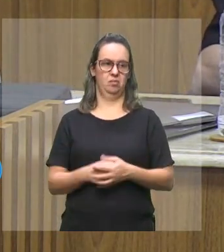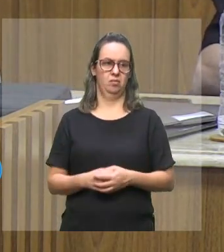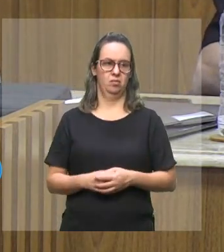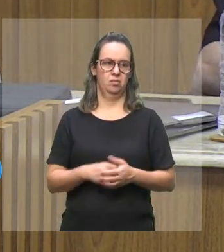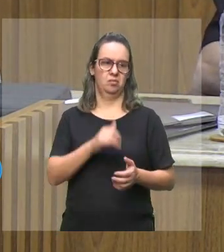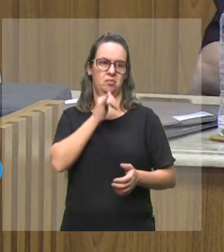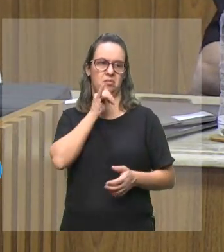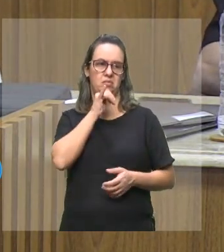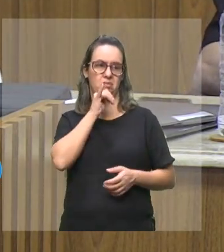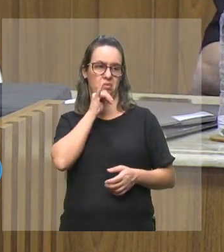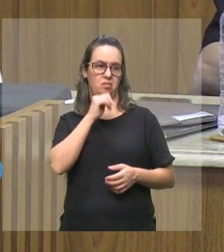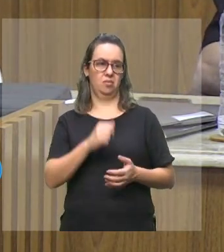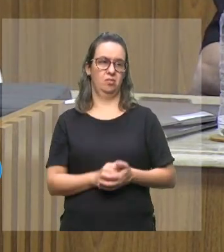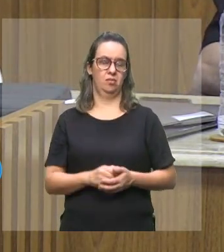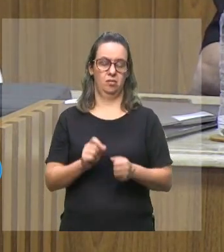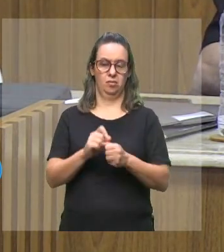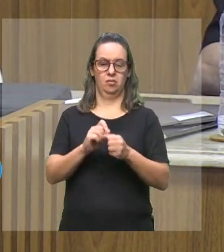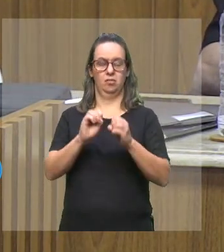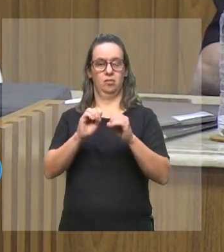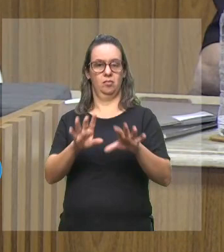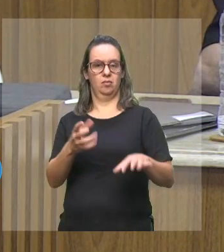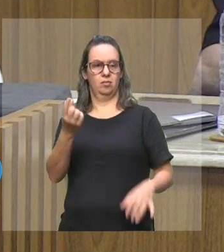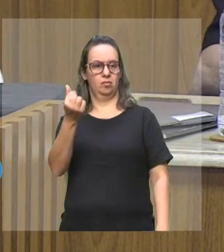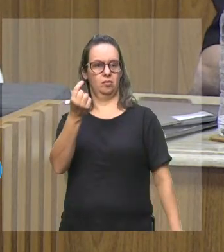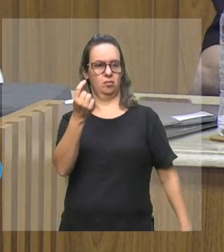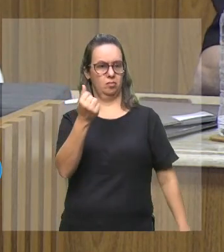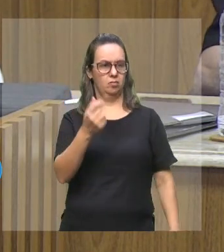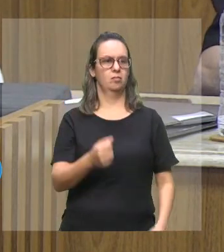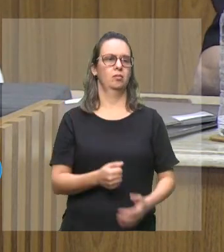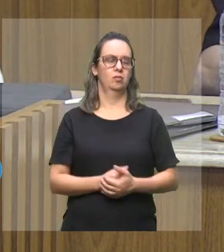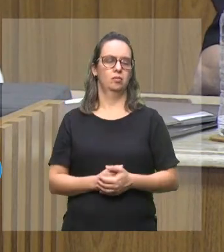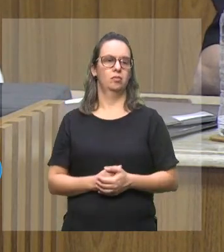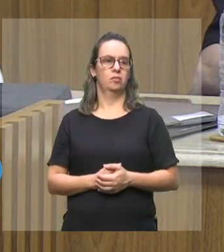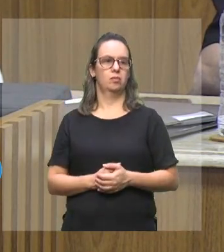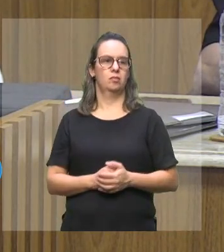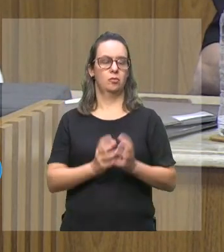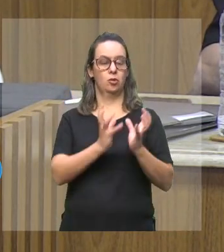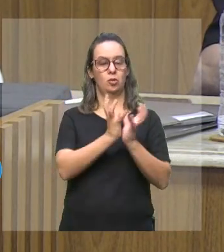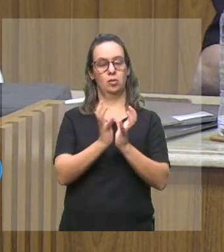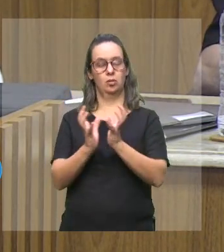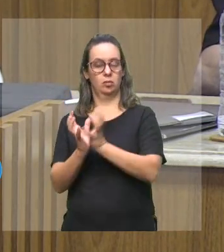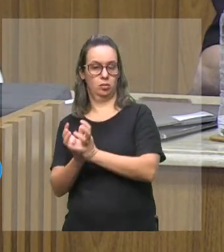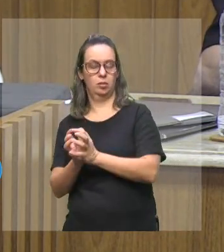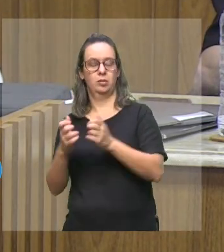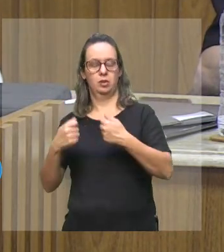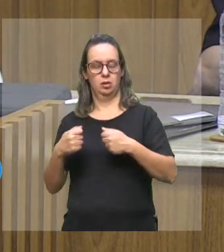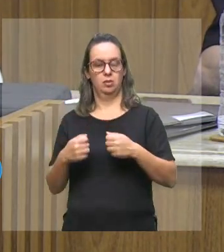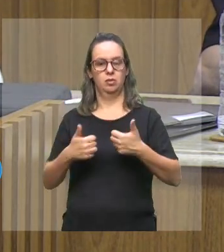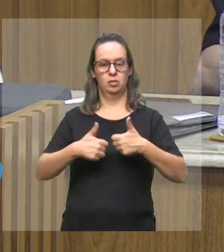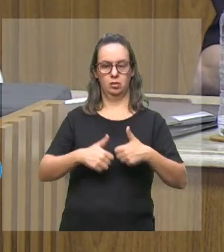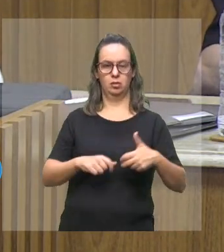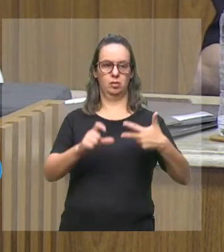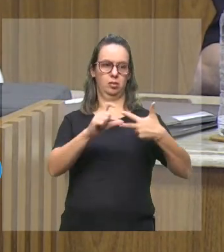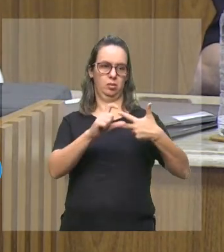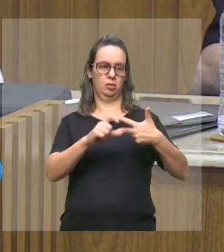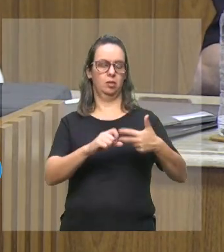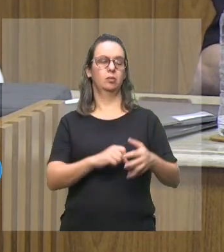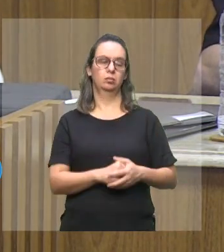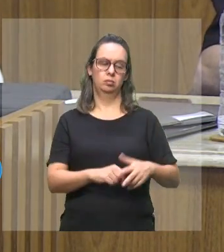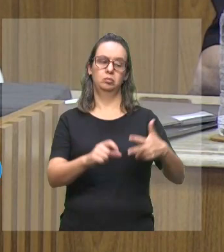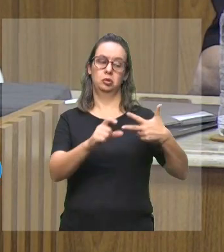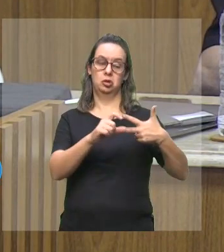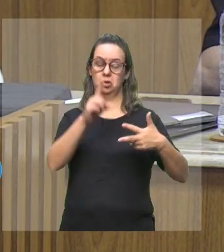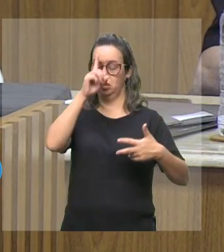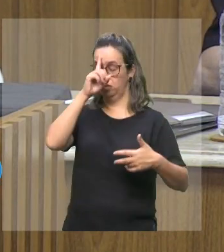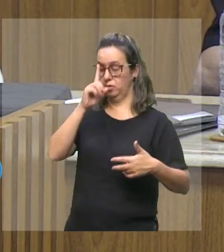do fundo, a criação de um conselho que não era competência desta casa, mas sim do executivo, então ele mandou aqui um projeto para esta casa.